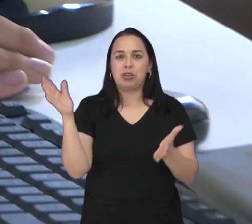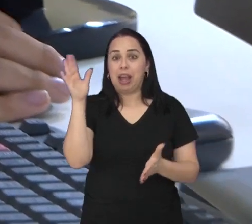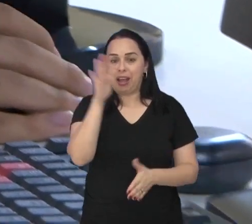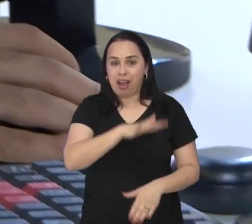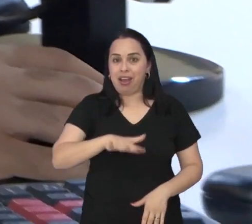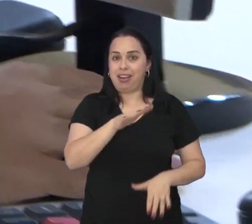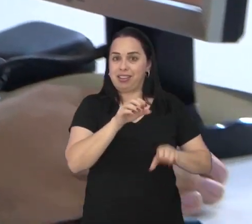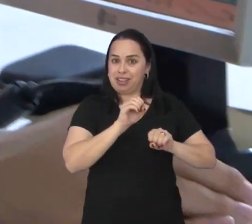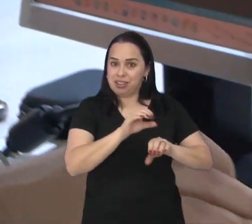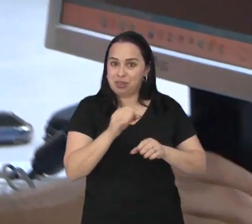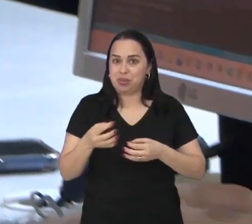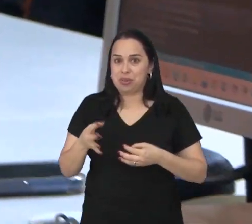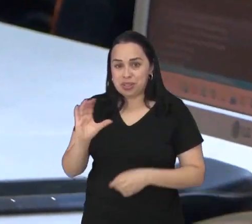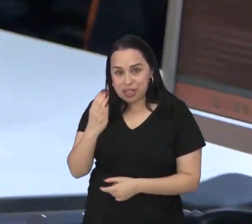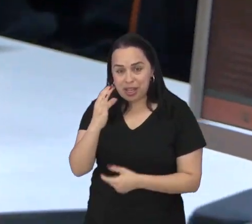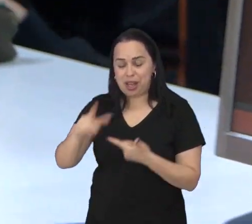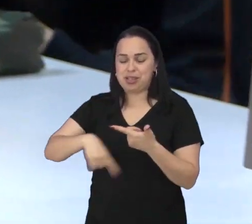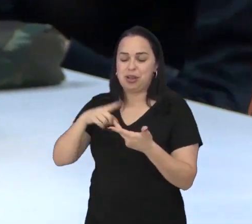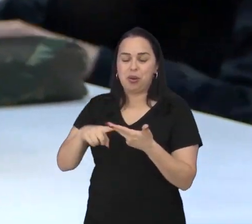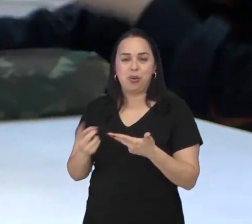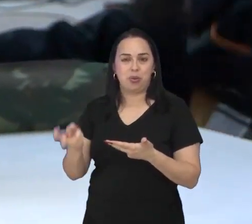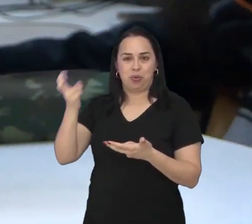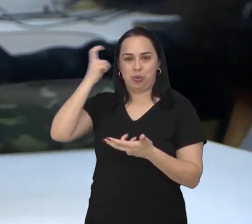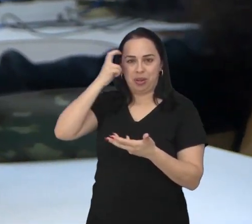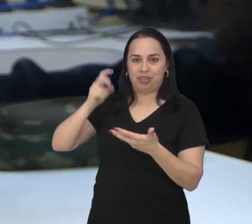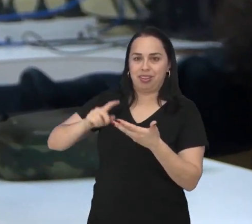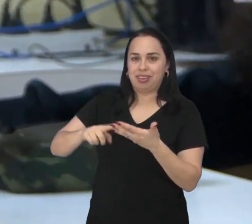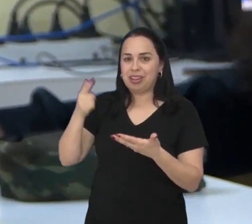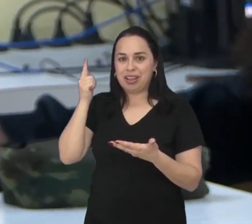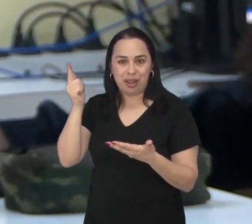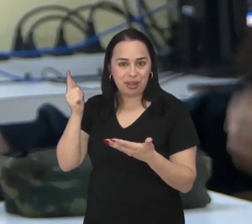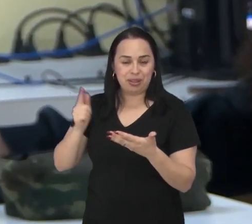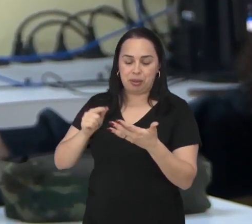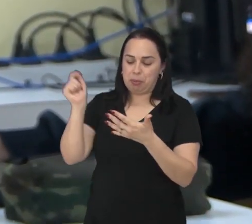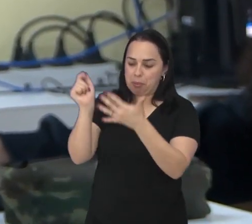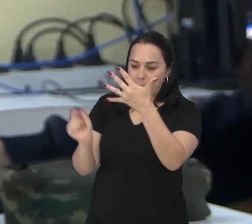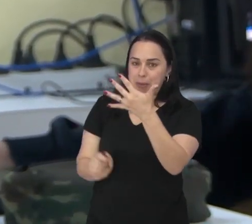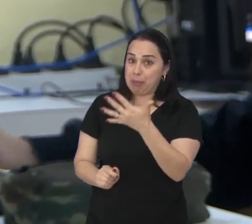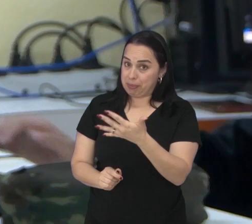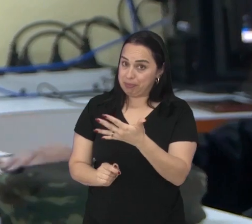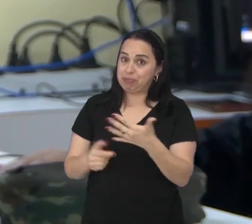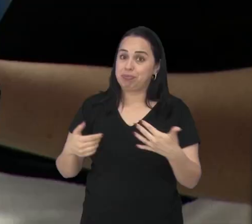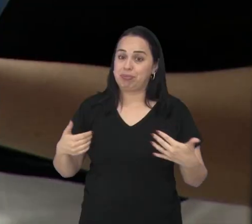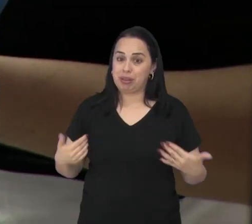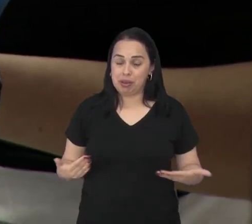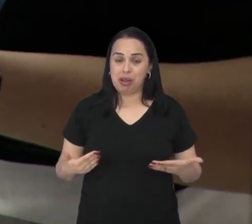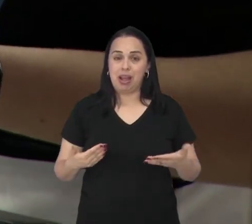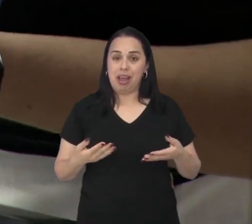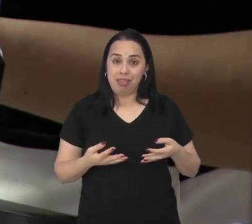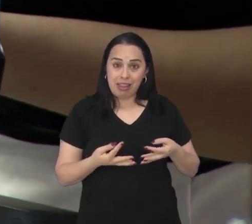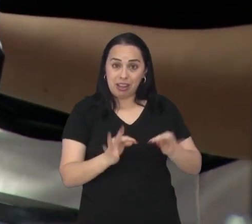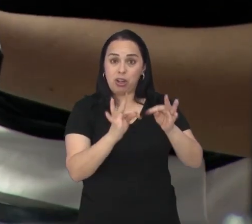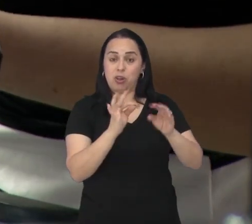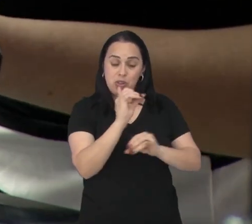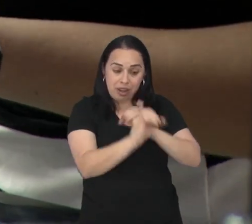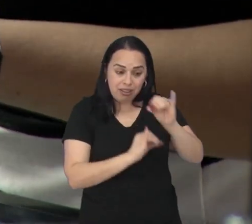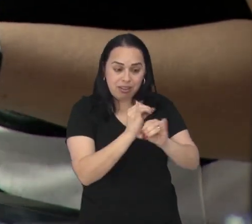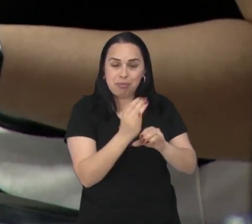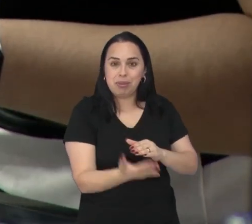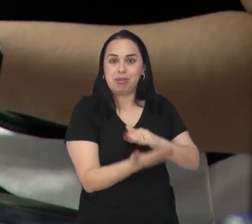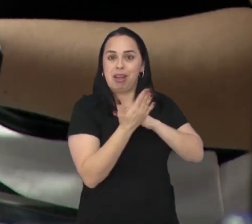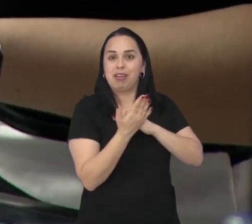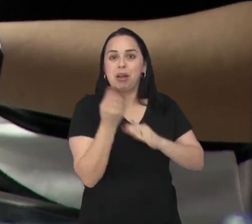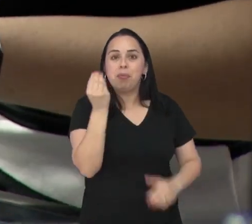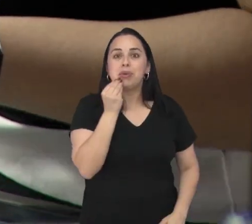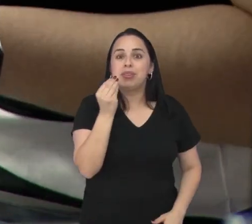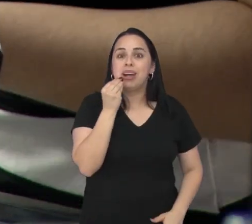nas áreas de educação, ciência, cultura, entretenimento, entre outras. Por meio dela, é possível